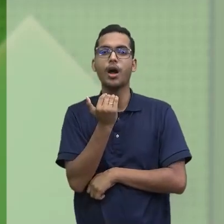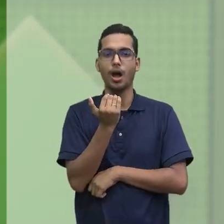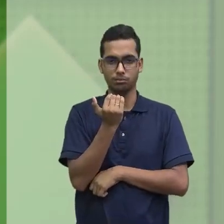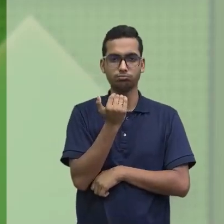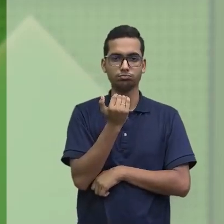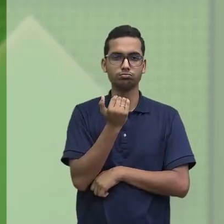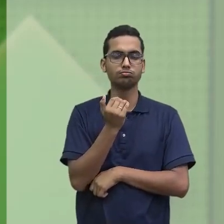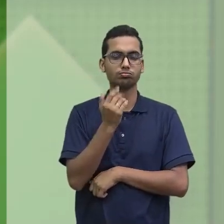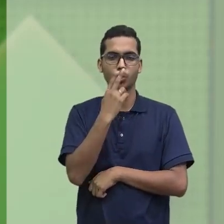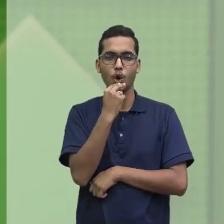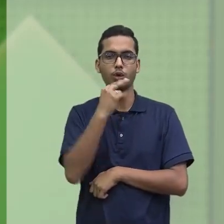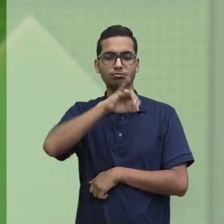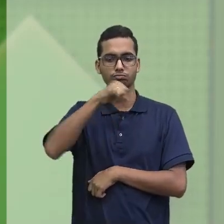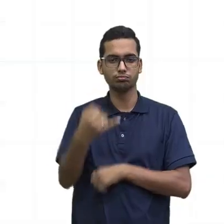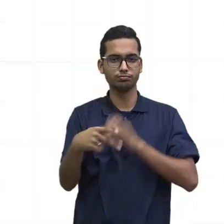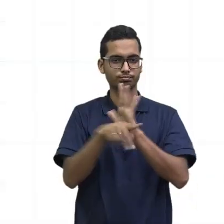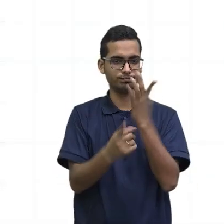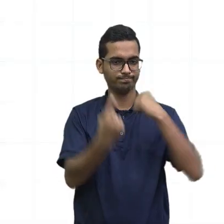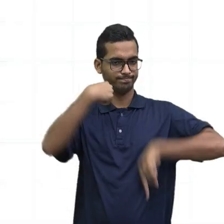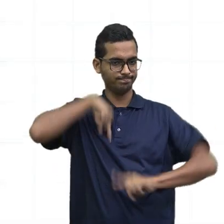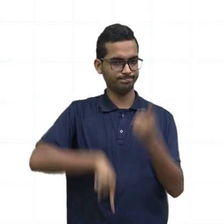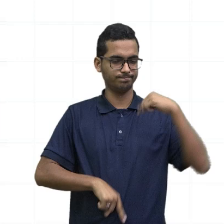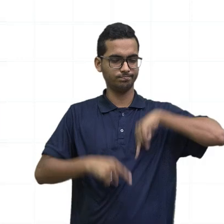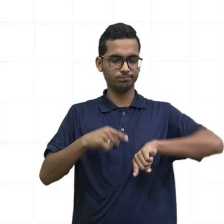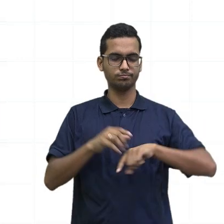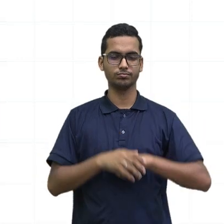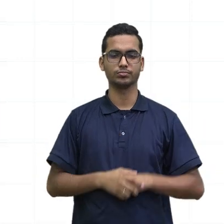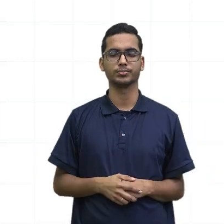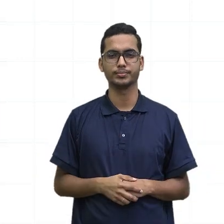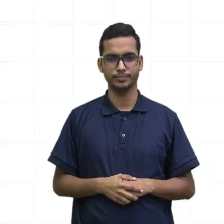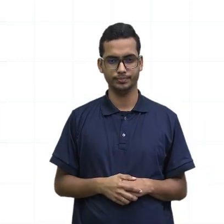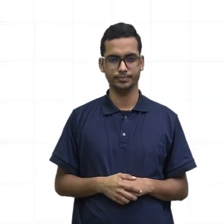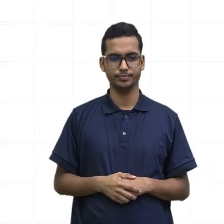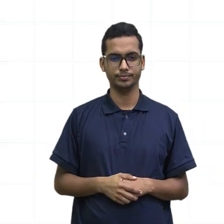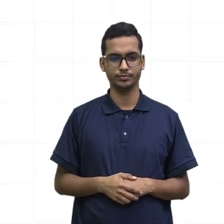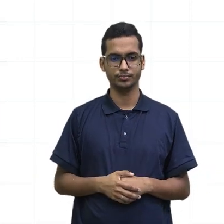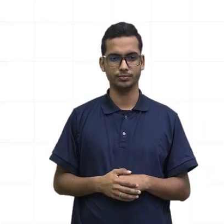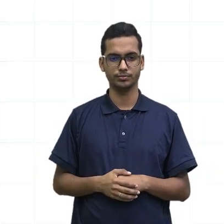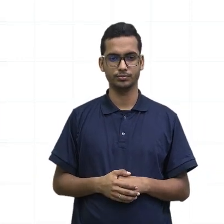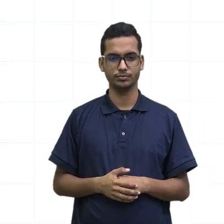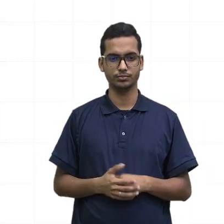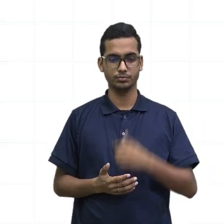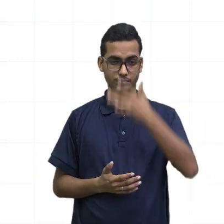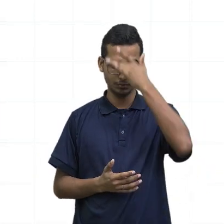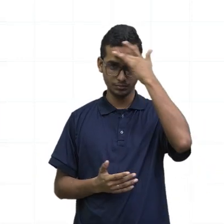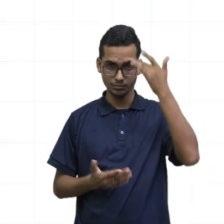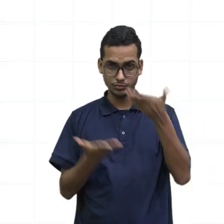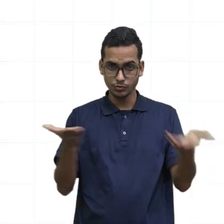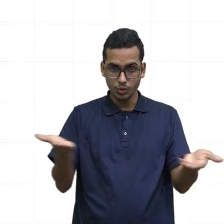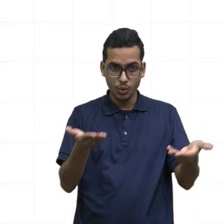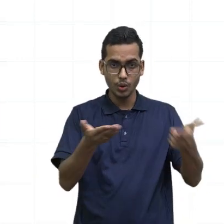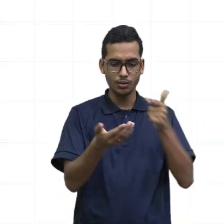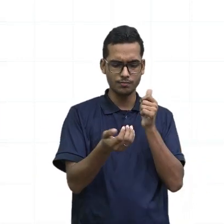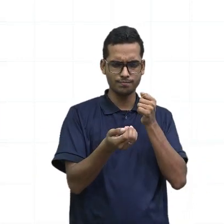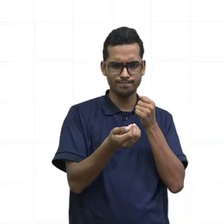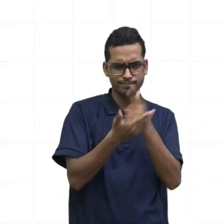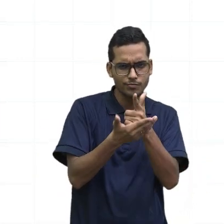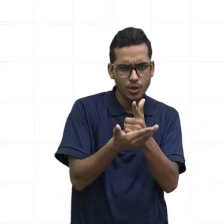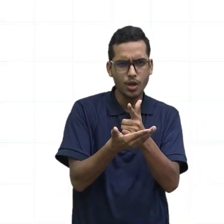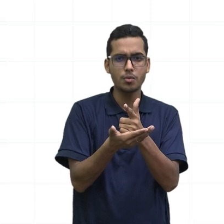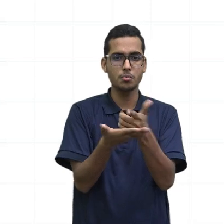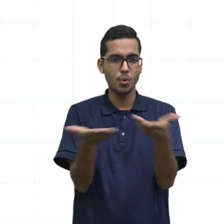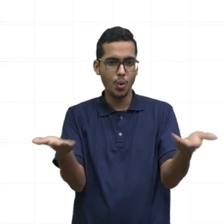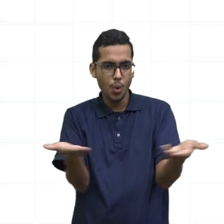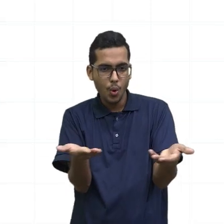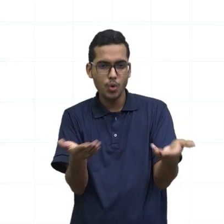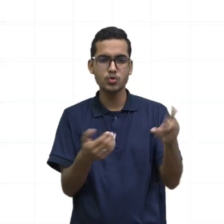gente vai ver que os consumidores da atualidade estão mais conscientes e mais exigentes,